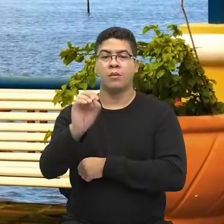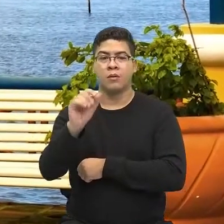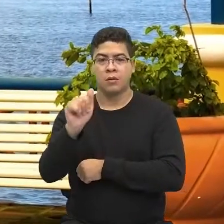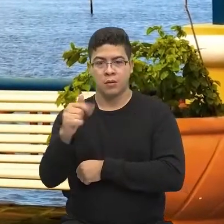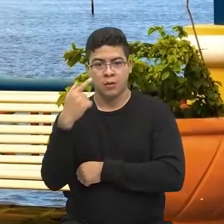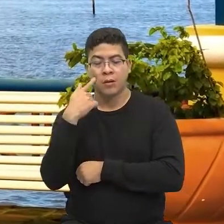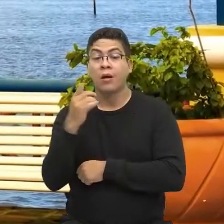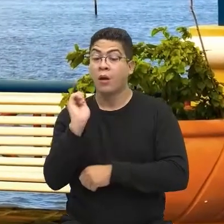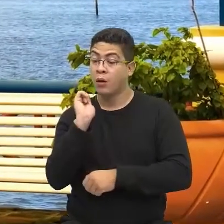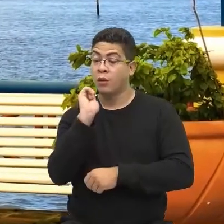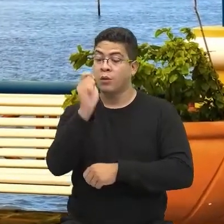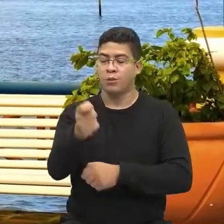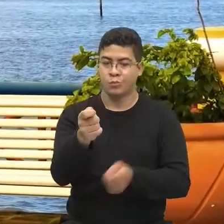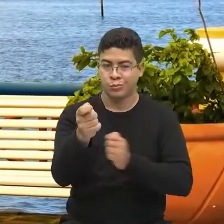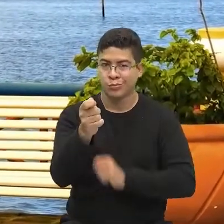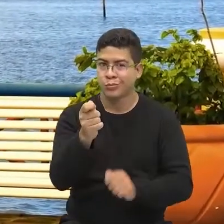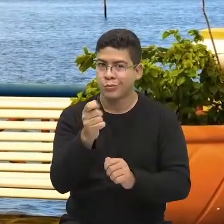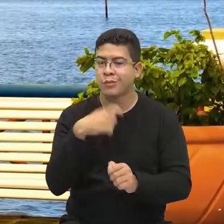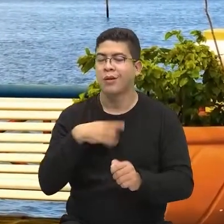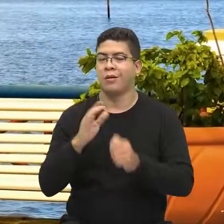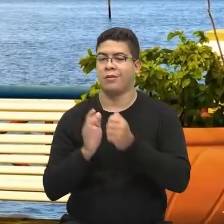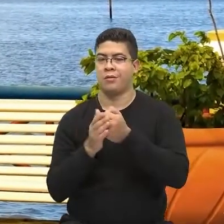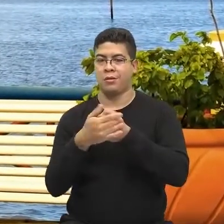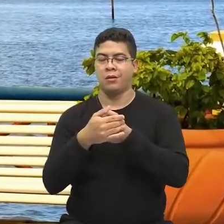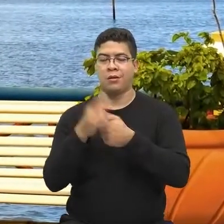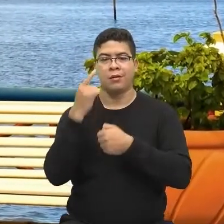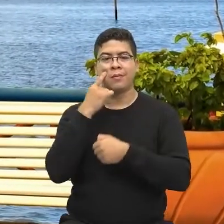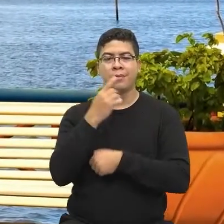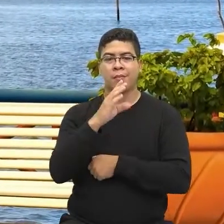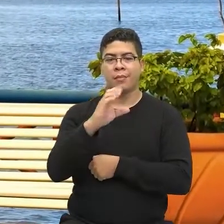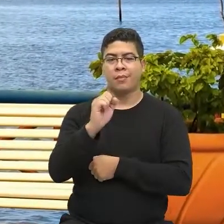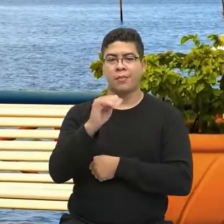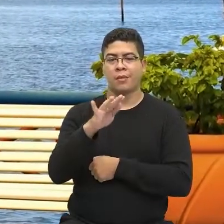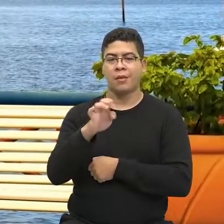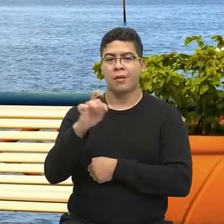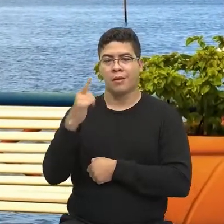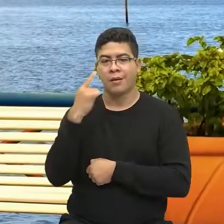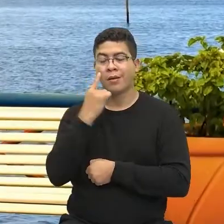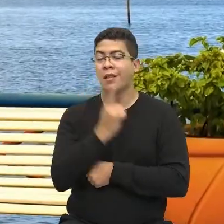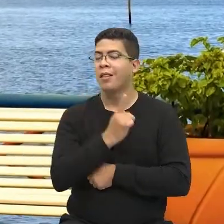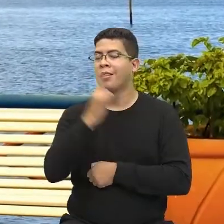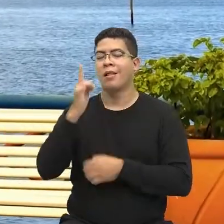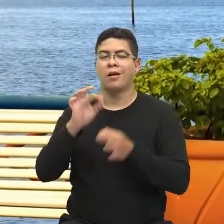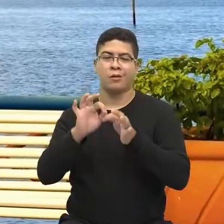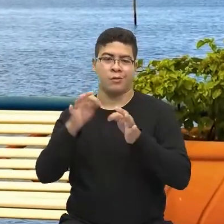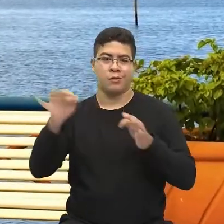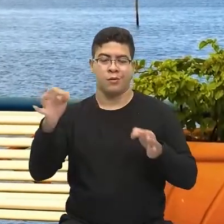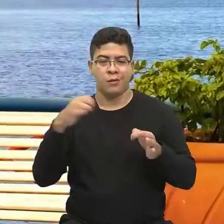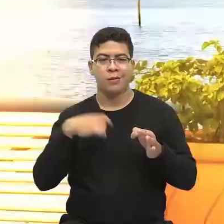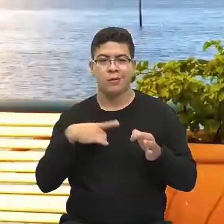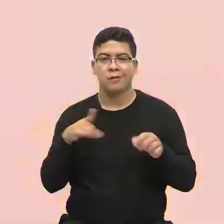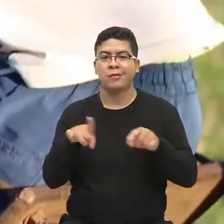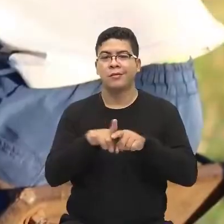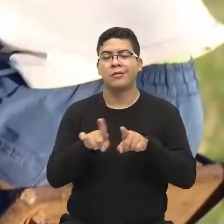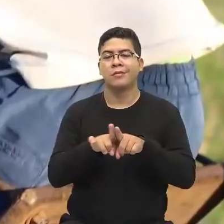ia pescar escondido. Capiberibe. Capiberibe. Lá longe o sertãozinho de Caxangá.